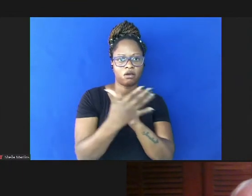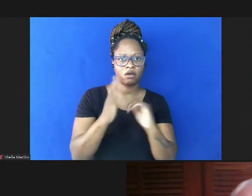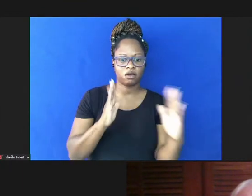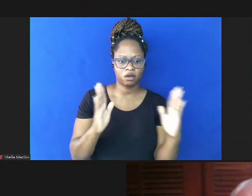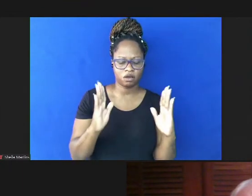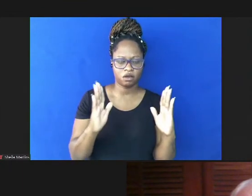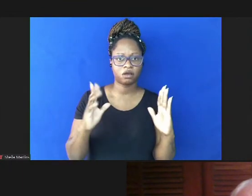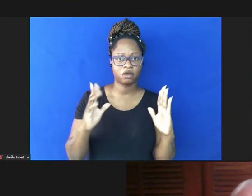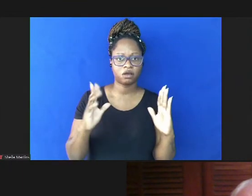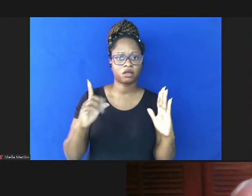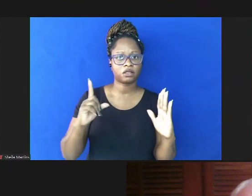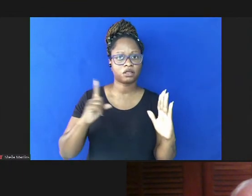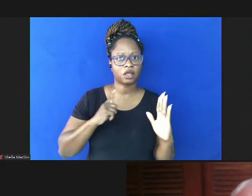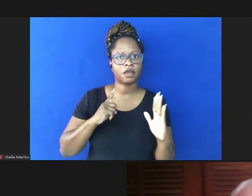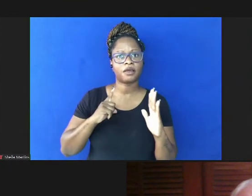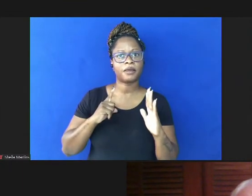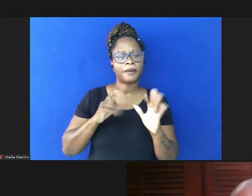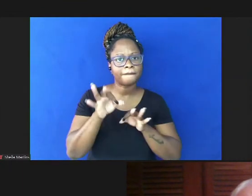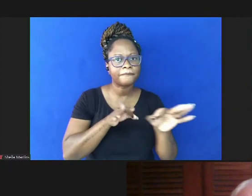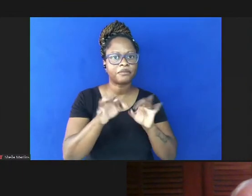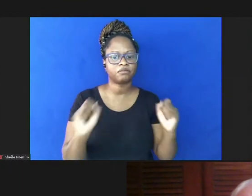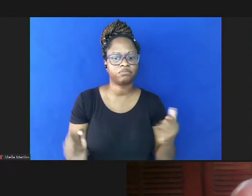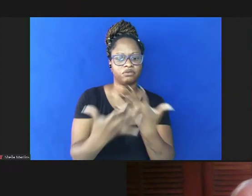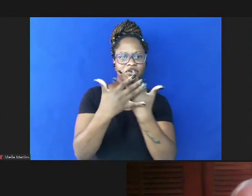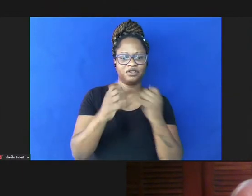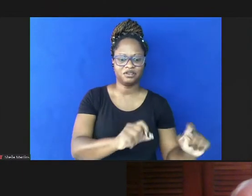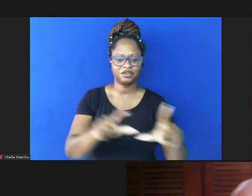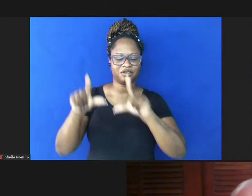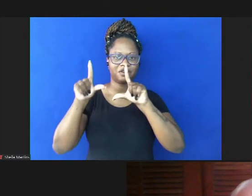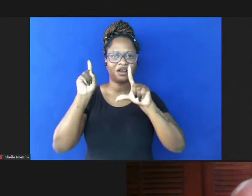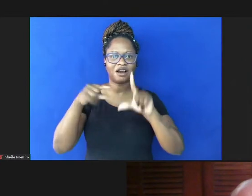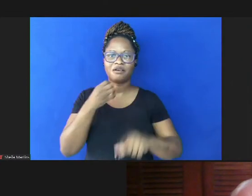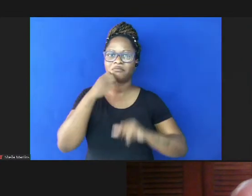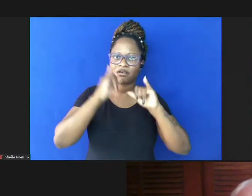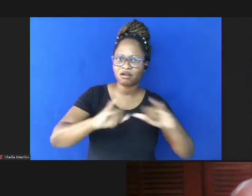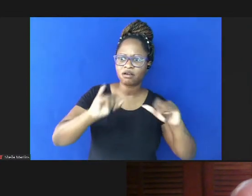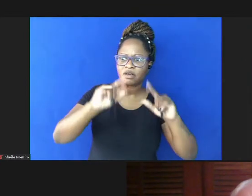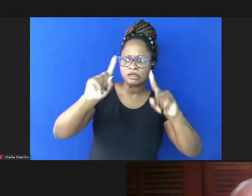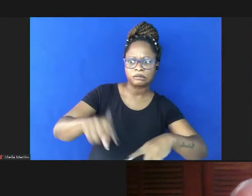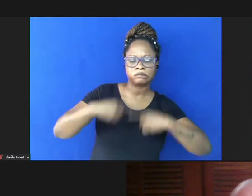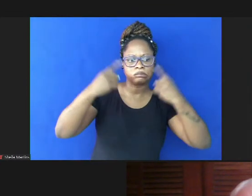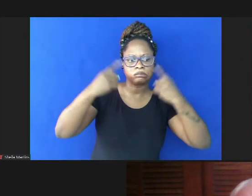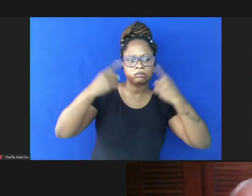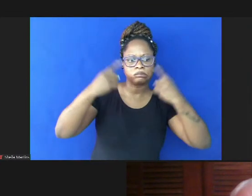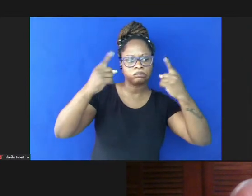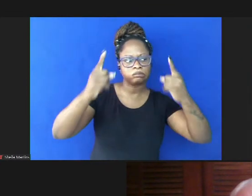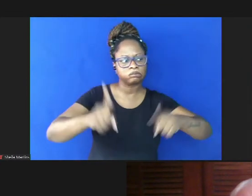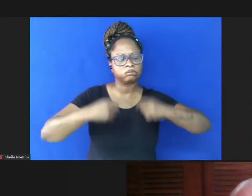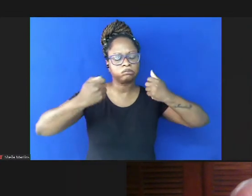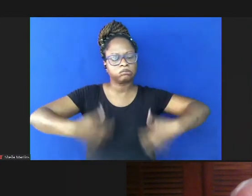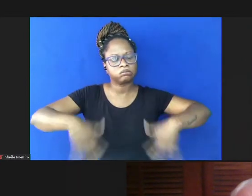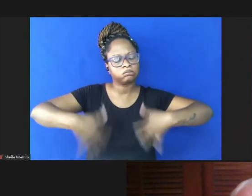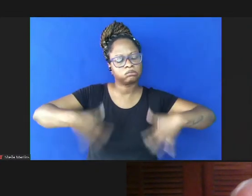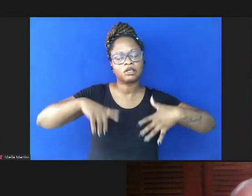preparei minha apresentação tentando trazer também boas notícias. É um período realmente muito desafiador, mas a gente tem muita coisa boa para compartilhar